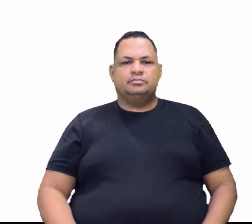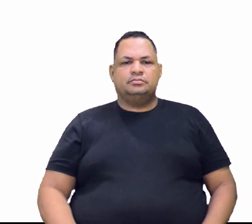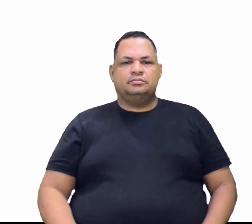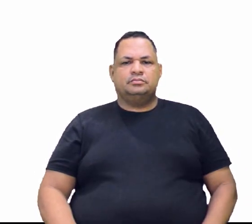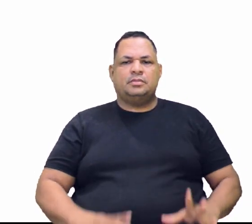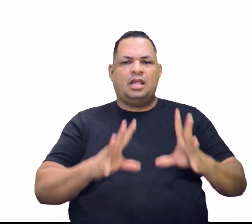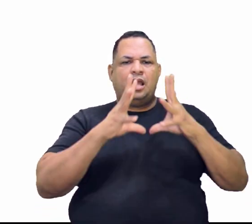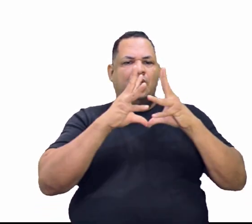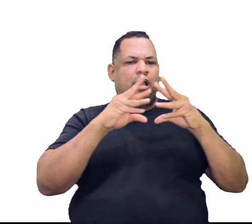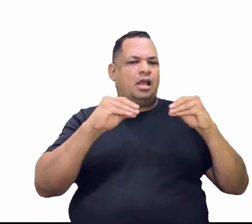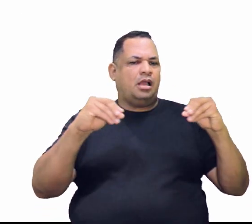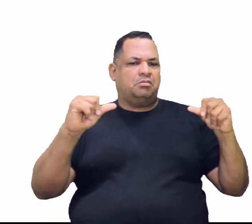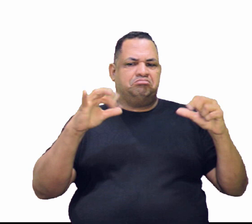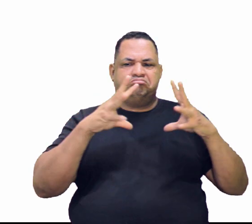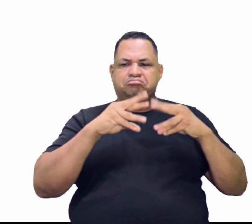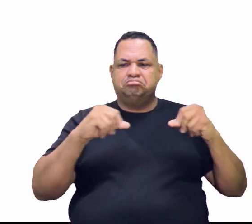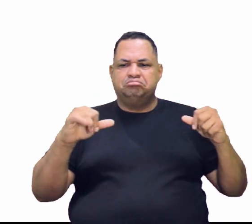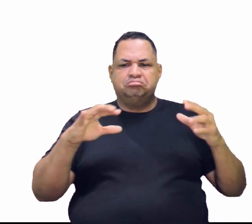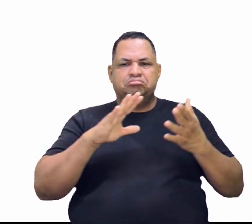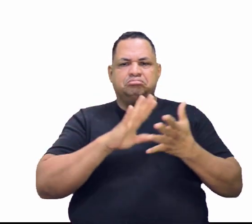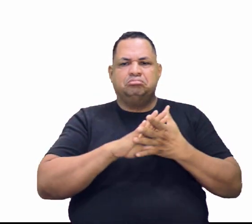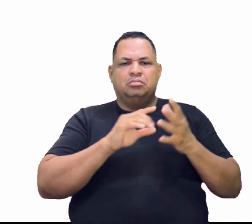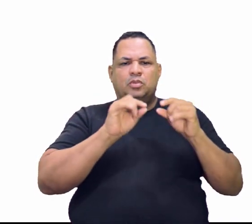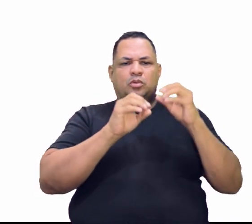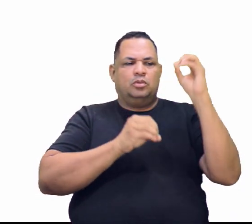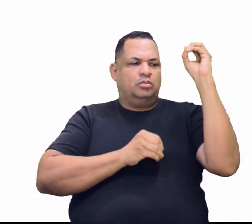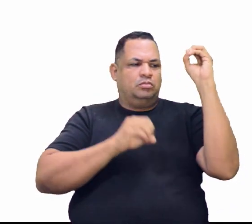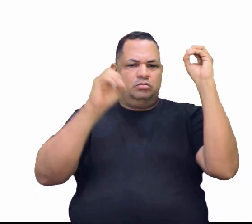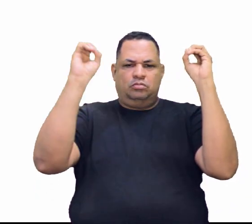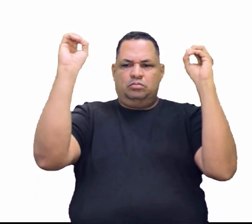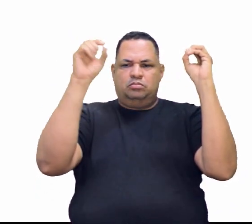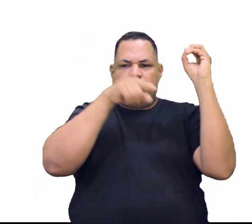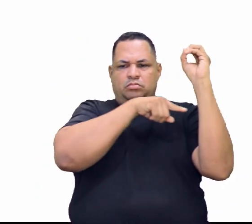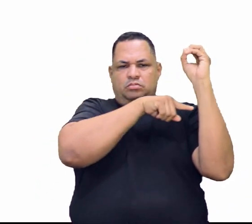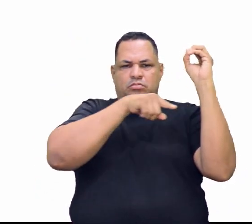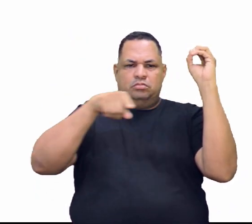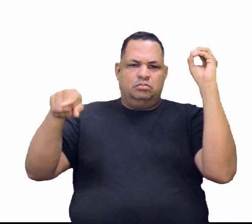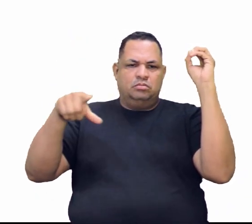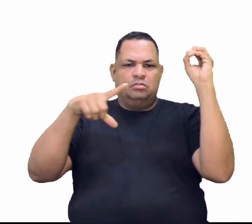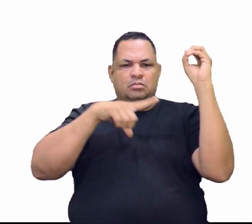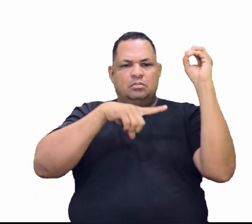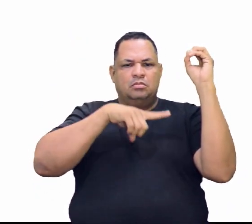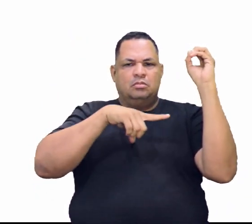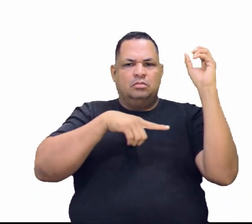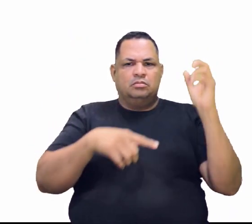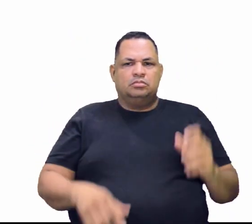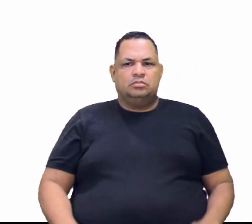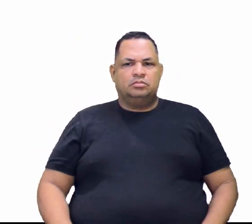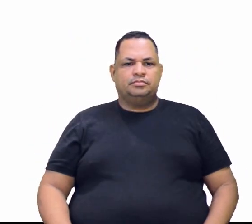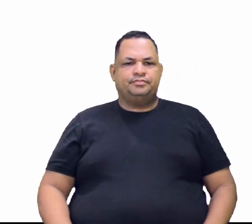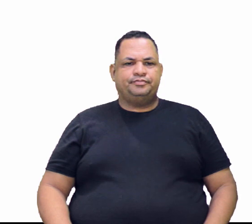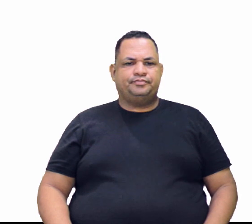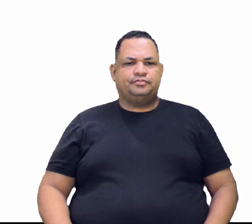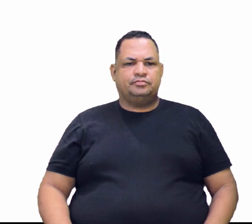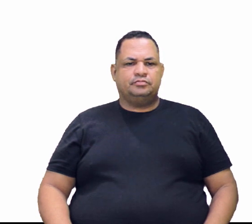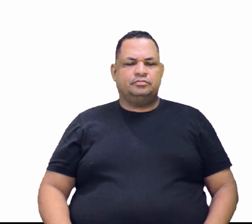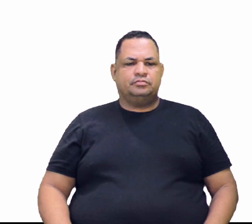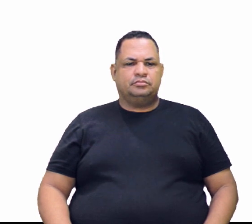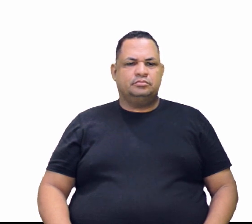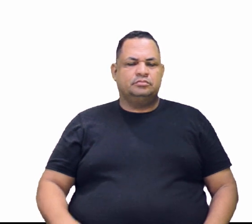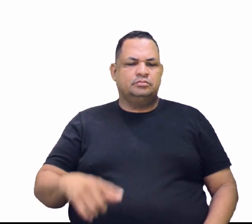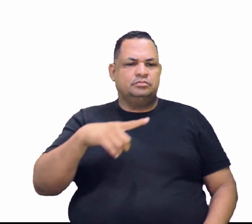Aí, uma imagem, como seria o acampamento do Rondon, essa é a imagem lá do Memorial Rondon,